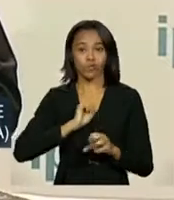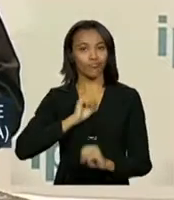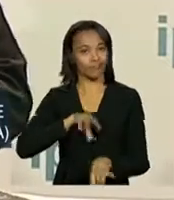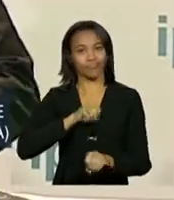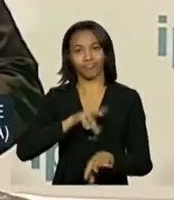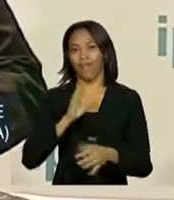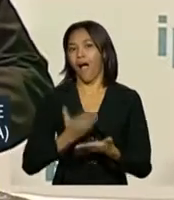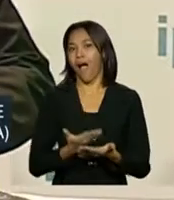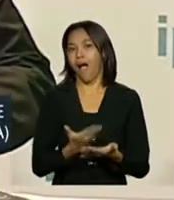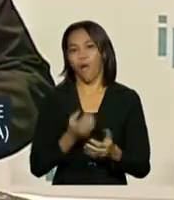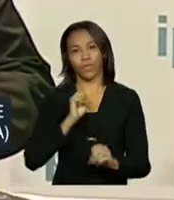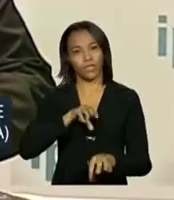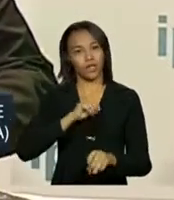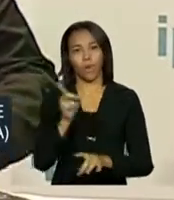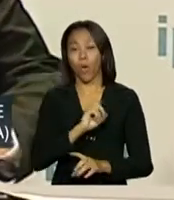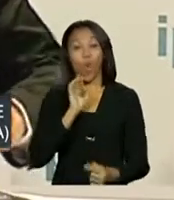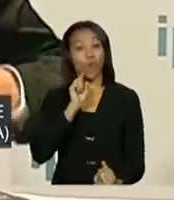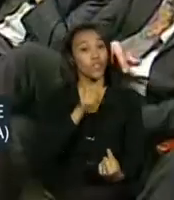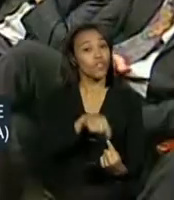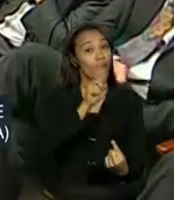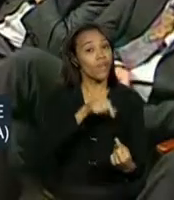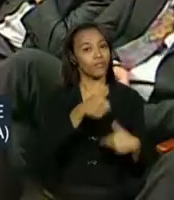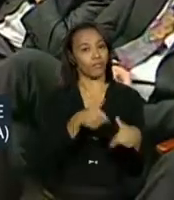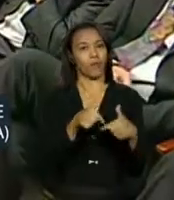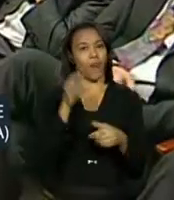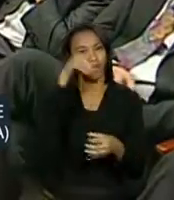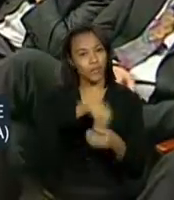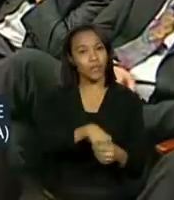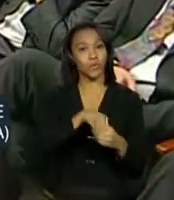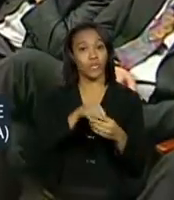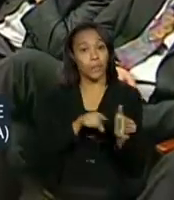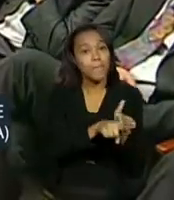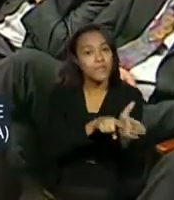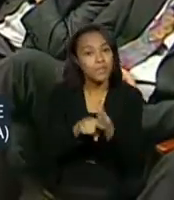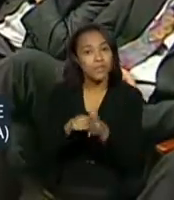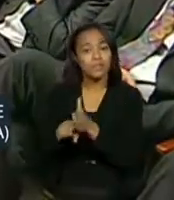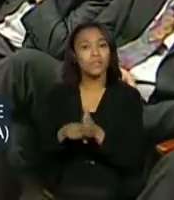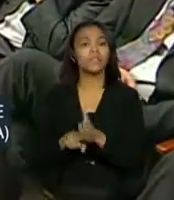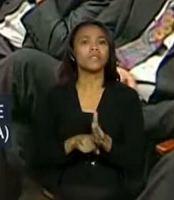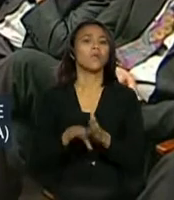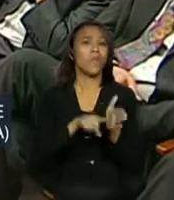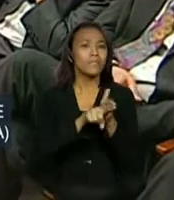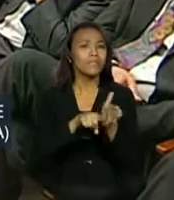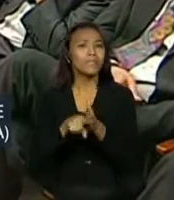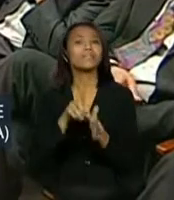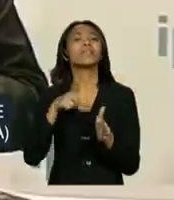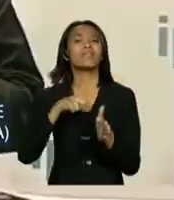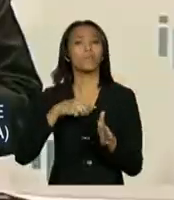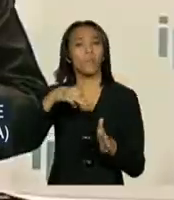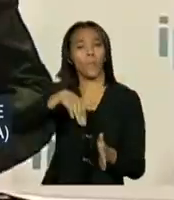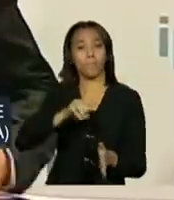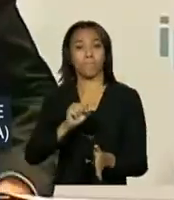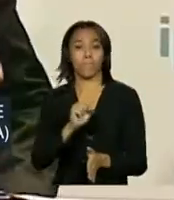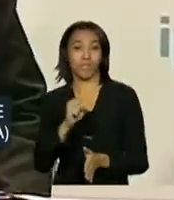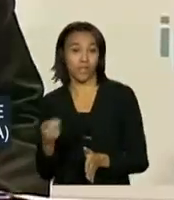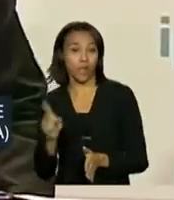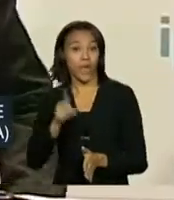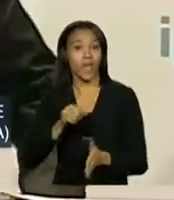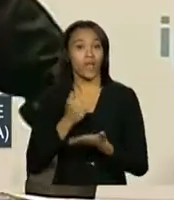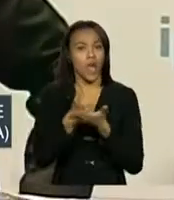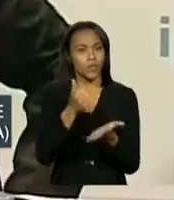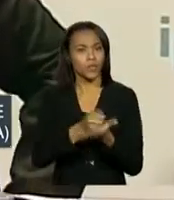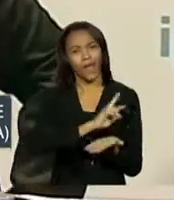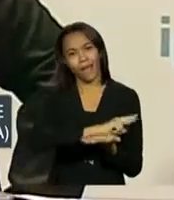né? O nosso objetivo é trabalhar com pesquisa, mas uma pesquisa que tem uma missão. A missão é ajudar